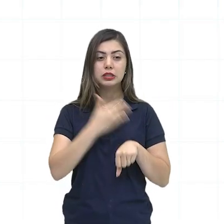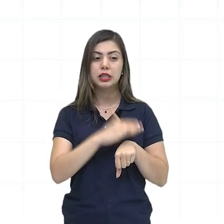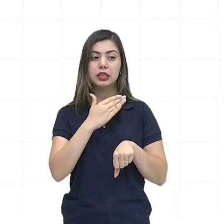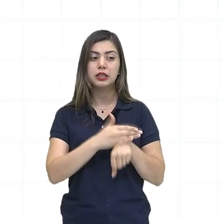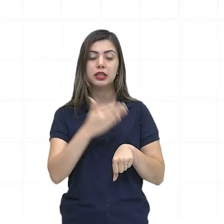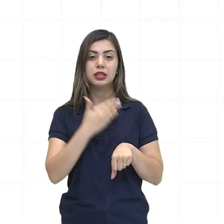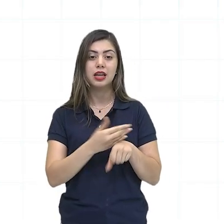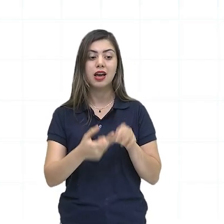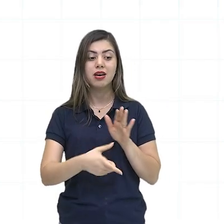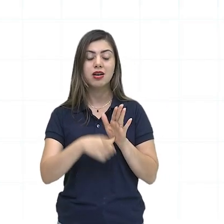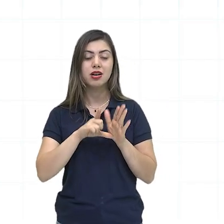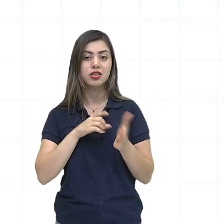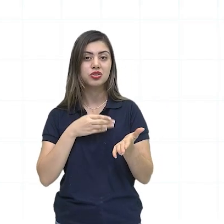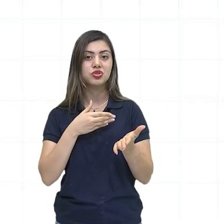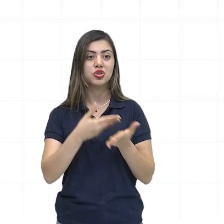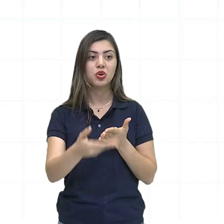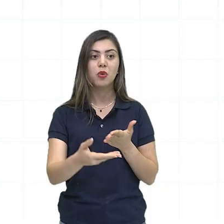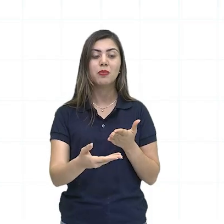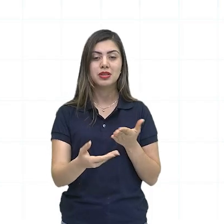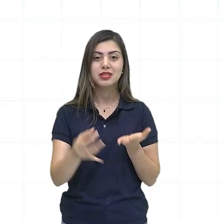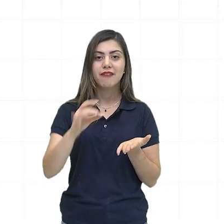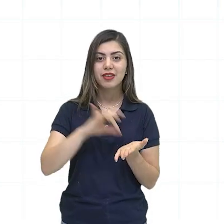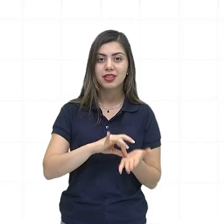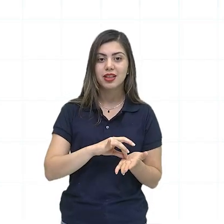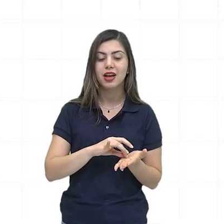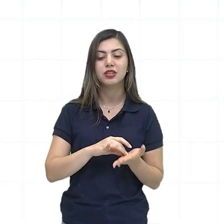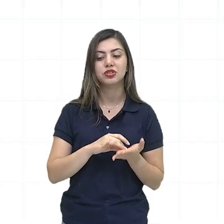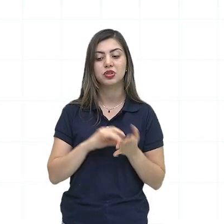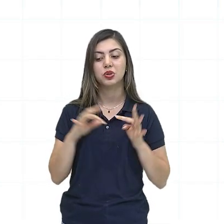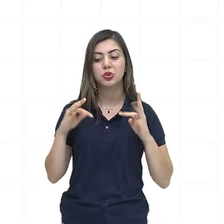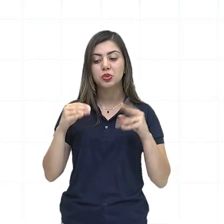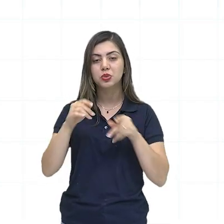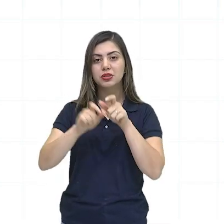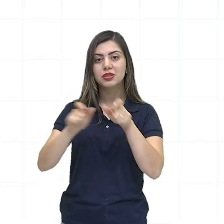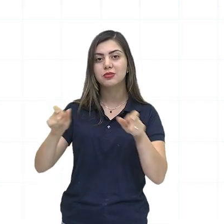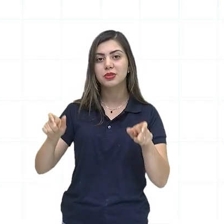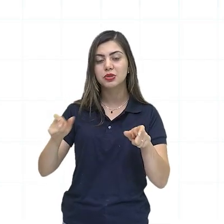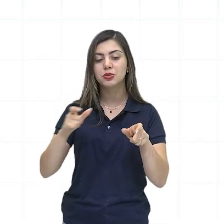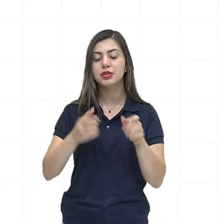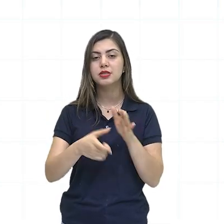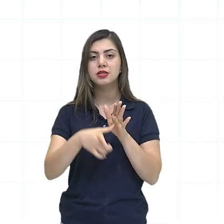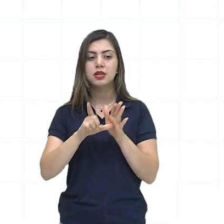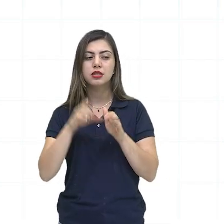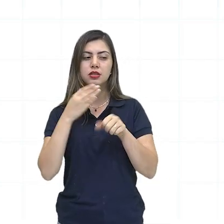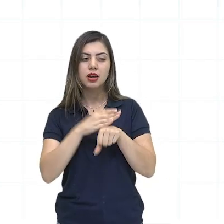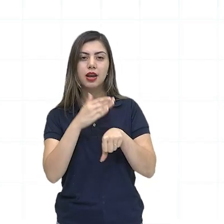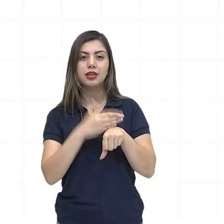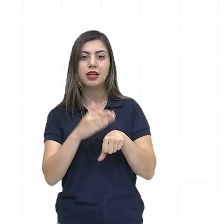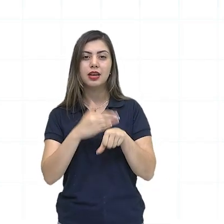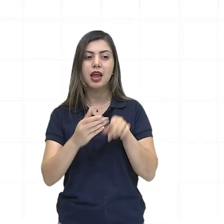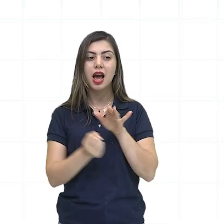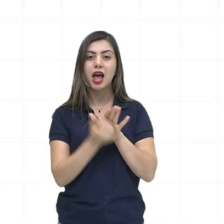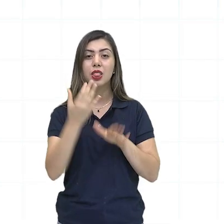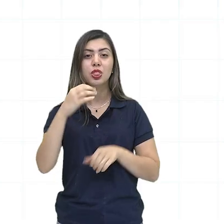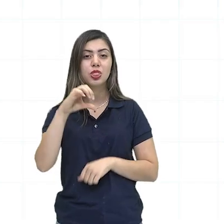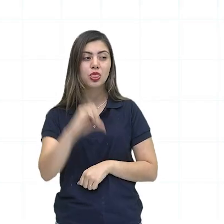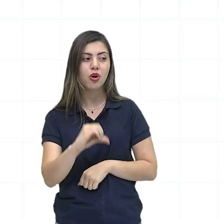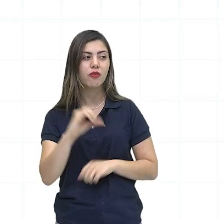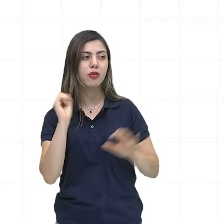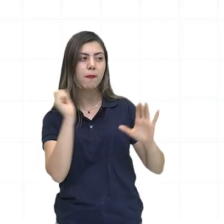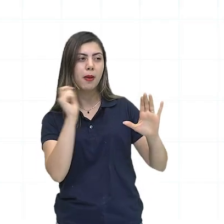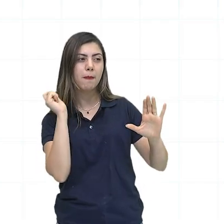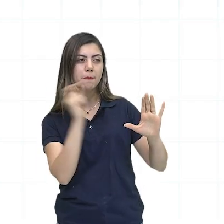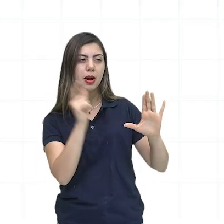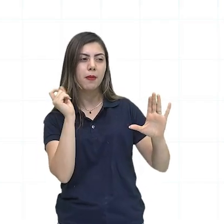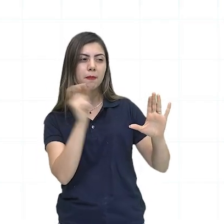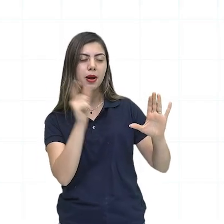início do jogo, isso é importante, todos eles têm esse direito de aquecer, né? Justamente para se preparar